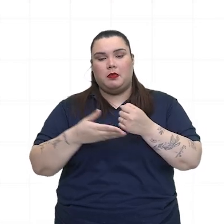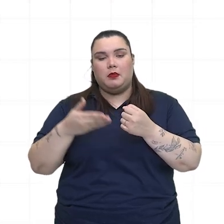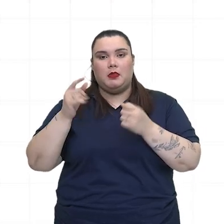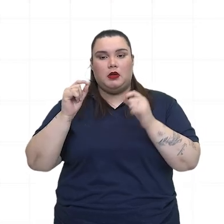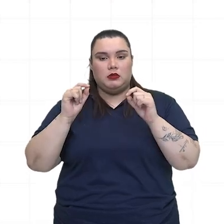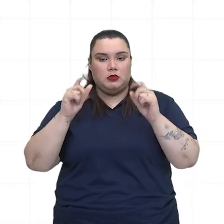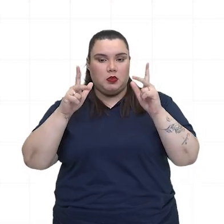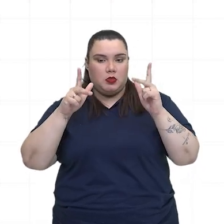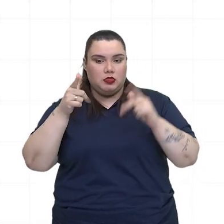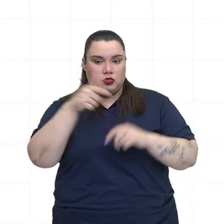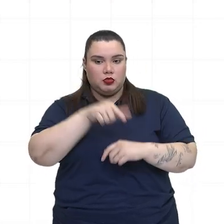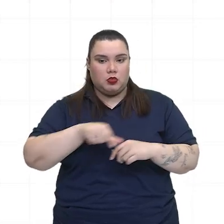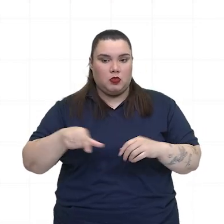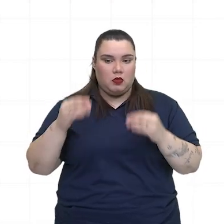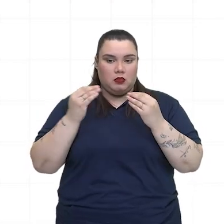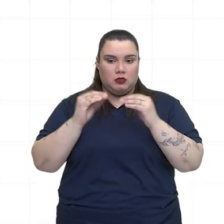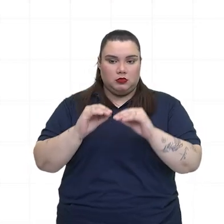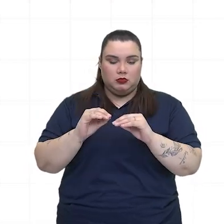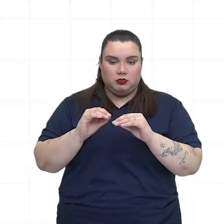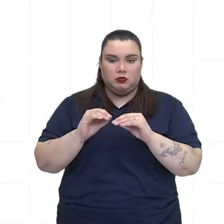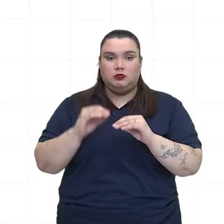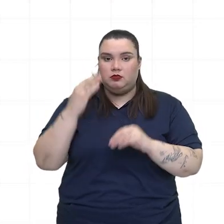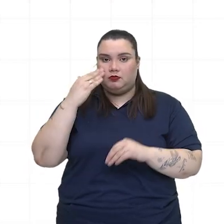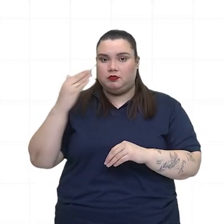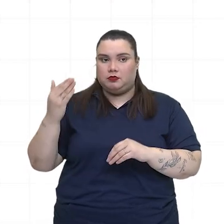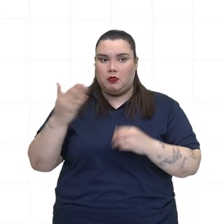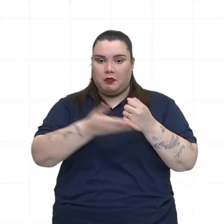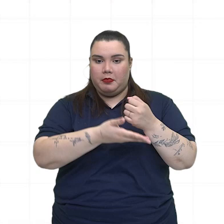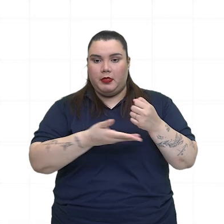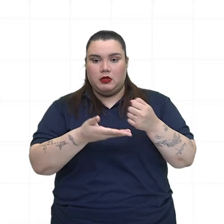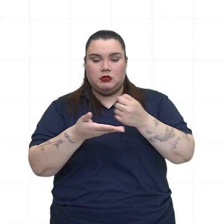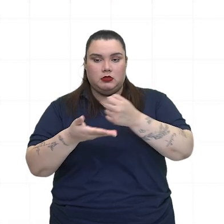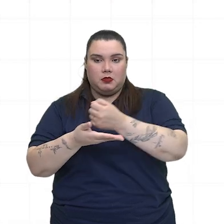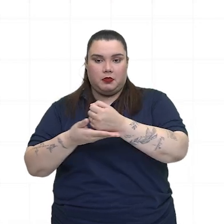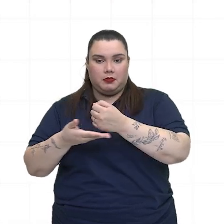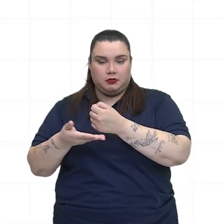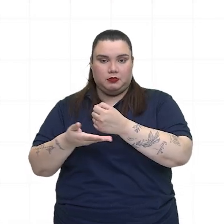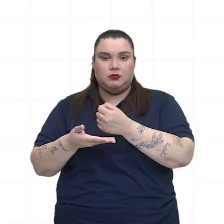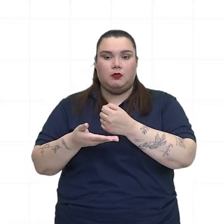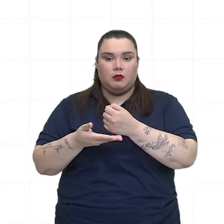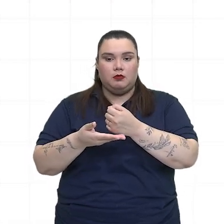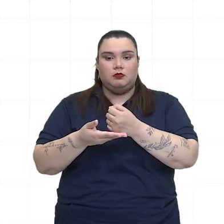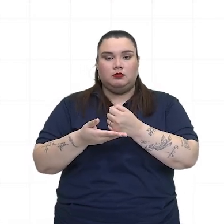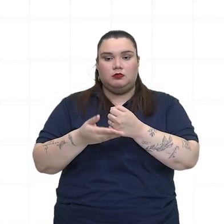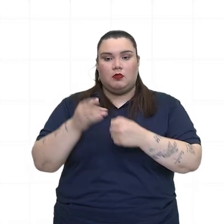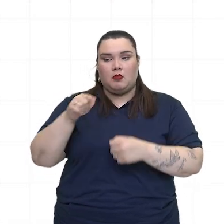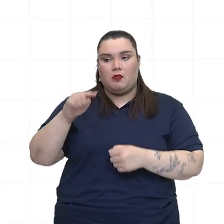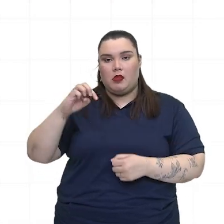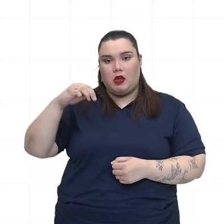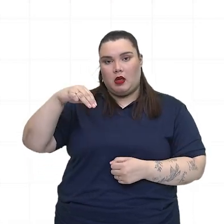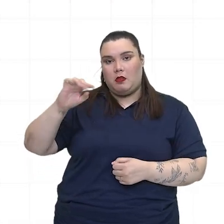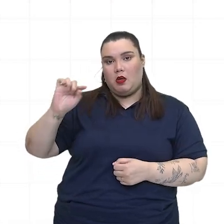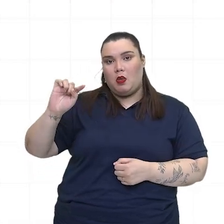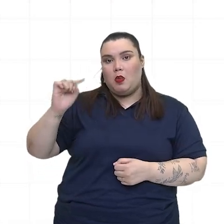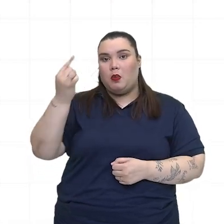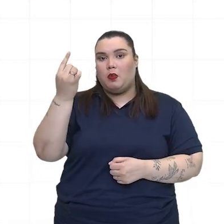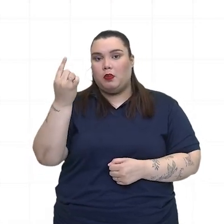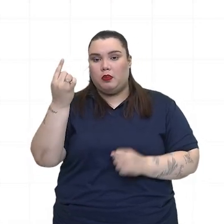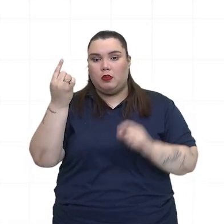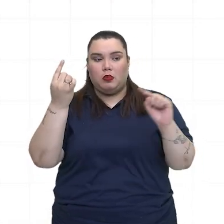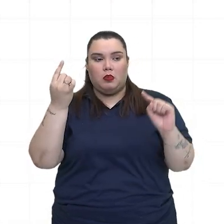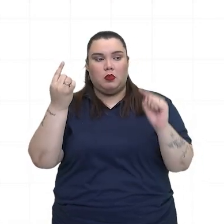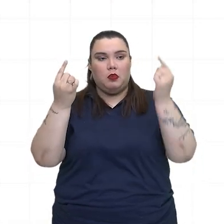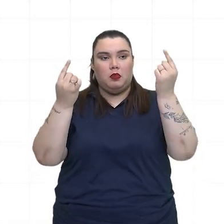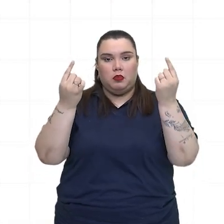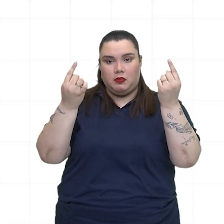seguinte. Aqui, ó, é um produto de potência de mesma base. O expoente desse m aqui, desse metro aqui, é